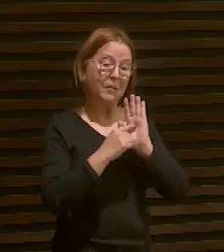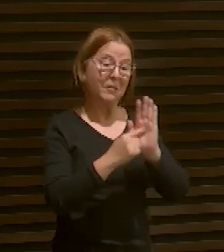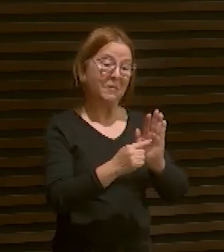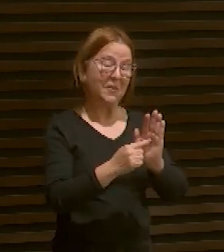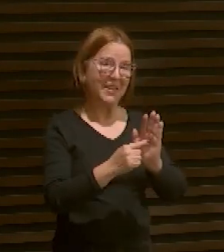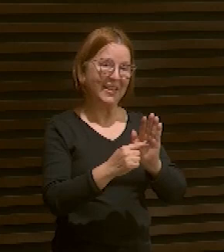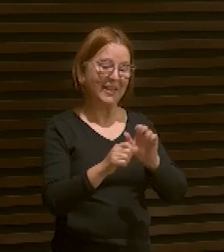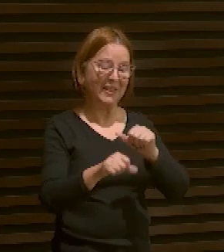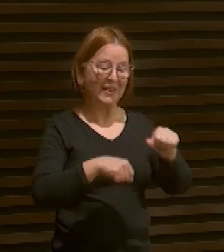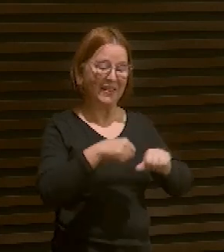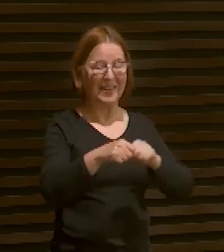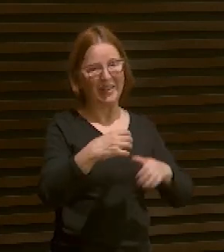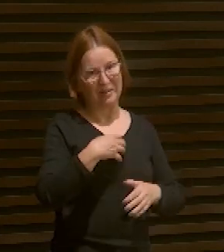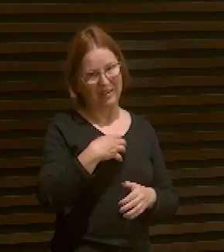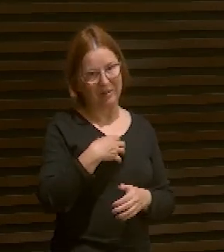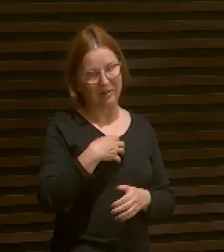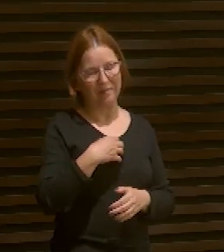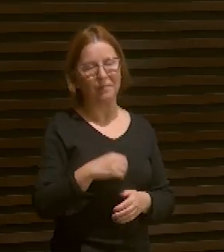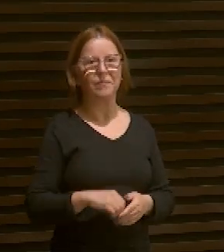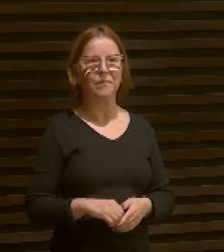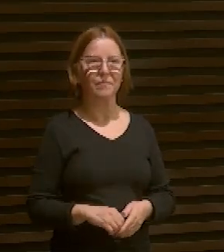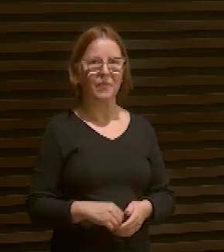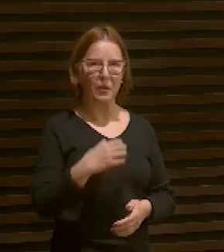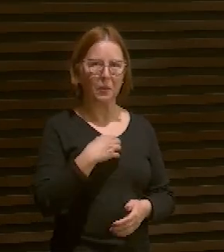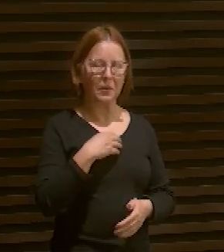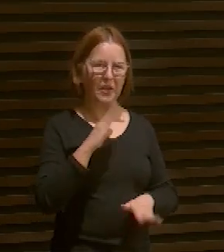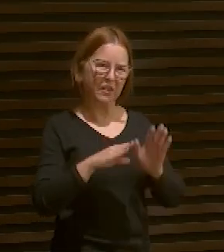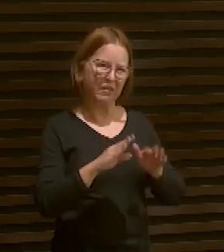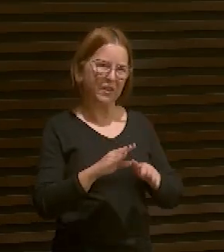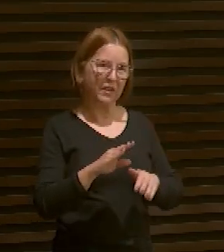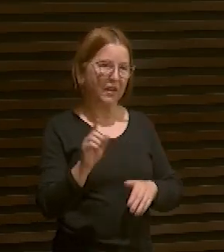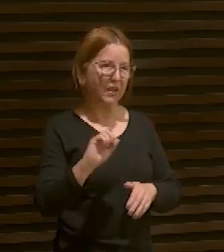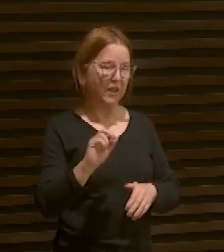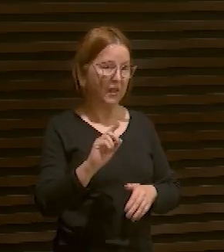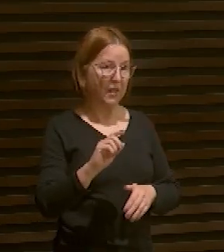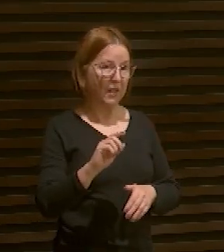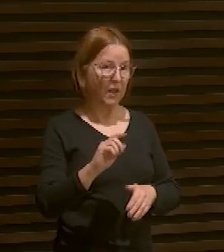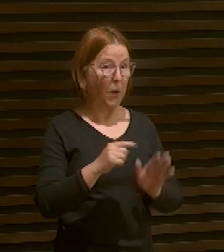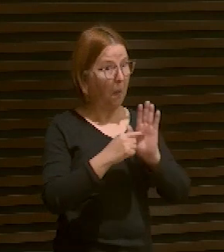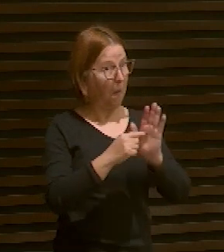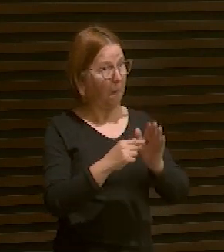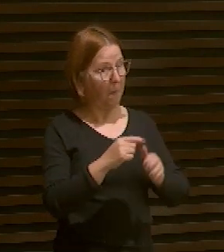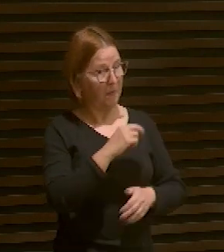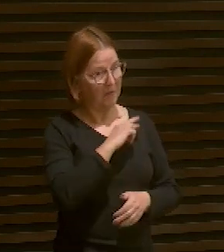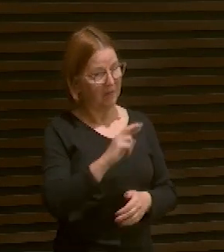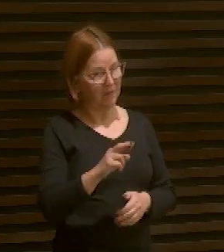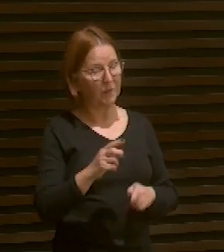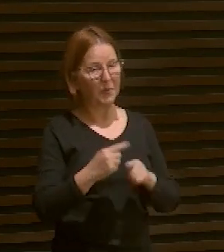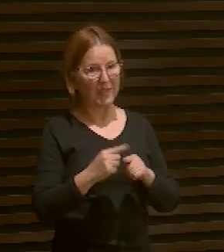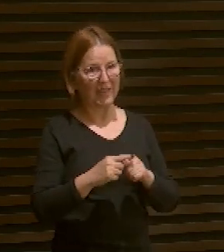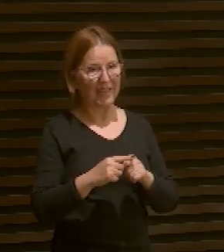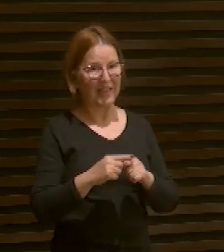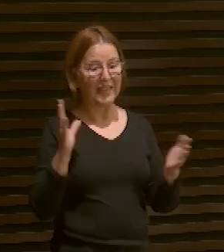comportamento. Comportamento, muitas vezes, não é sinal de religião, porque nós fomos salvos também